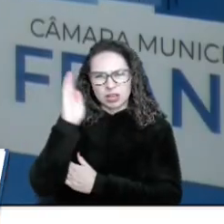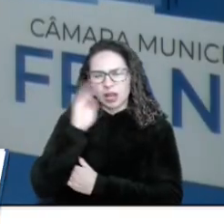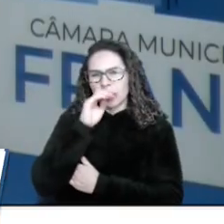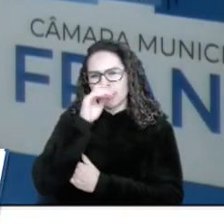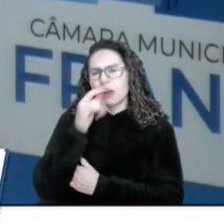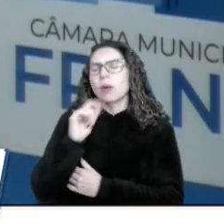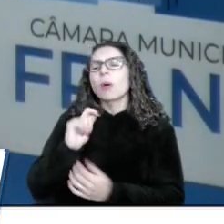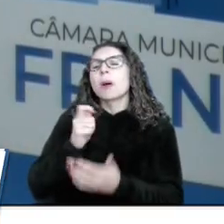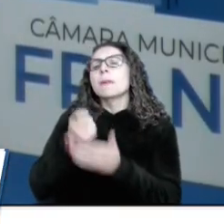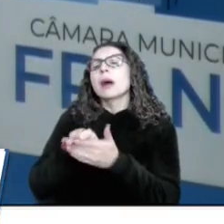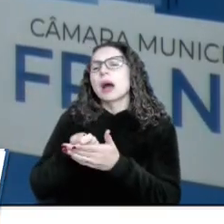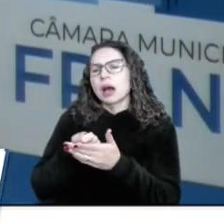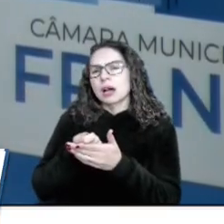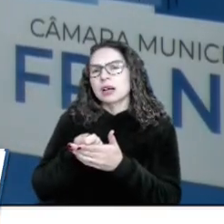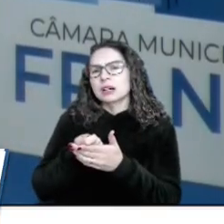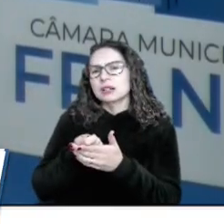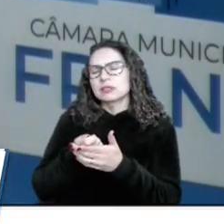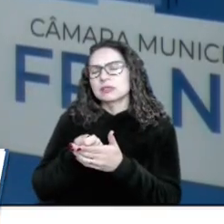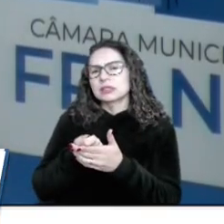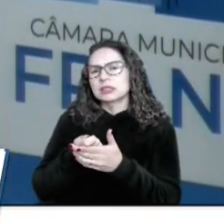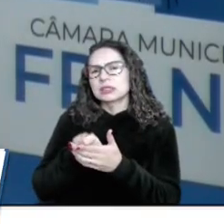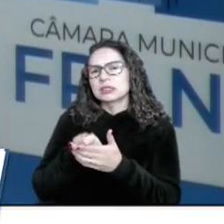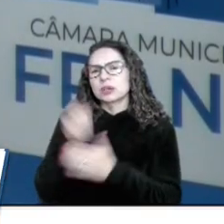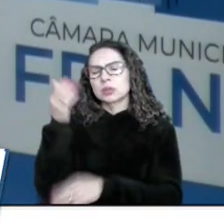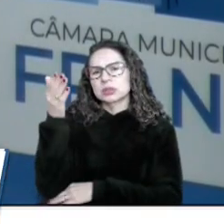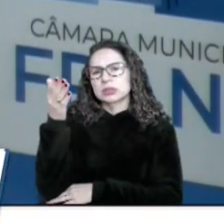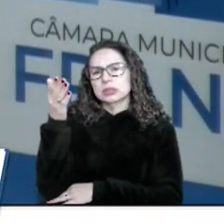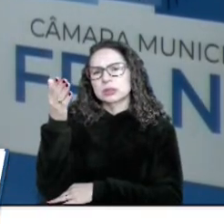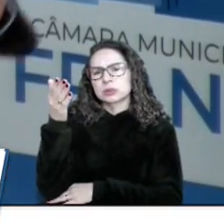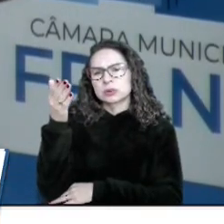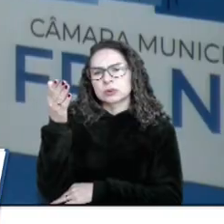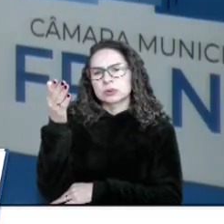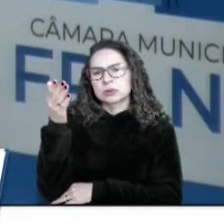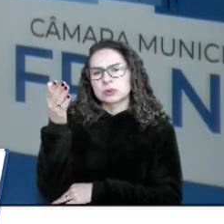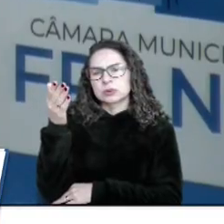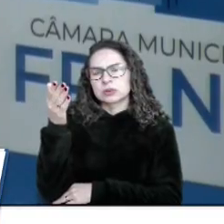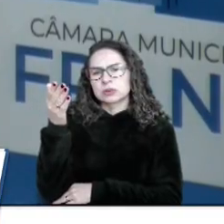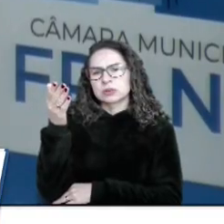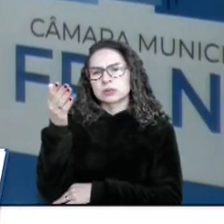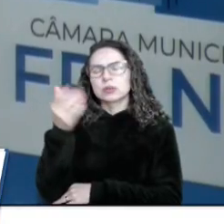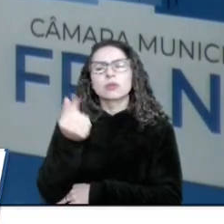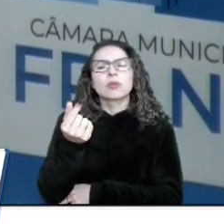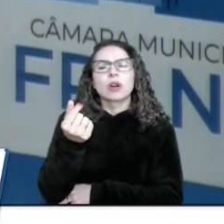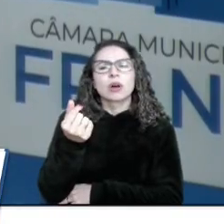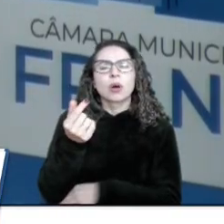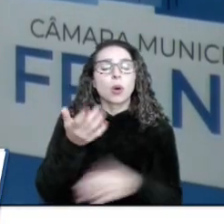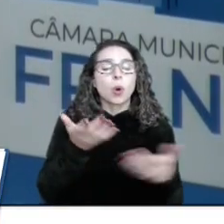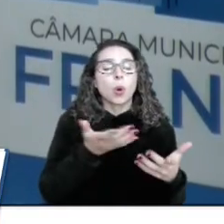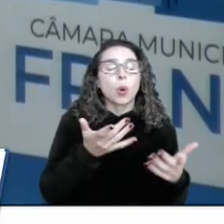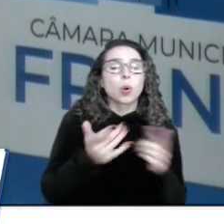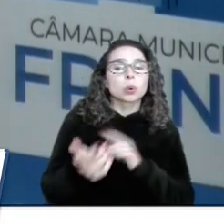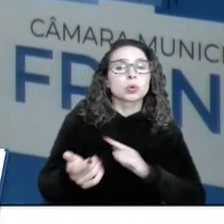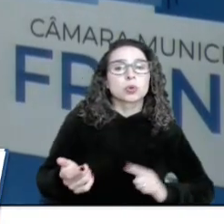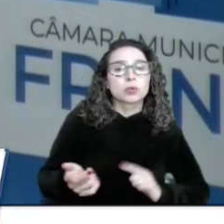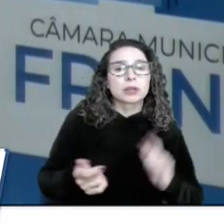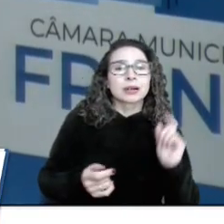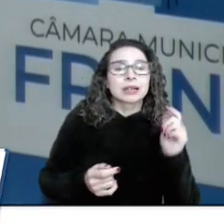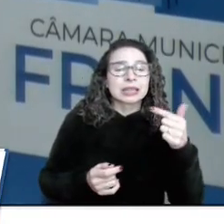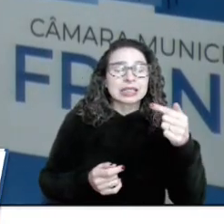pagava nos hotéis? Quanto que o atual governo gasta? Chega a pagar R$70